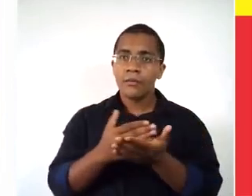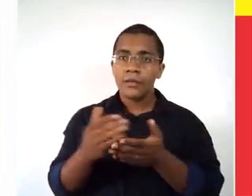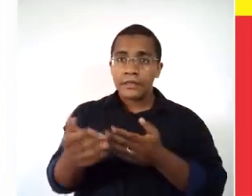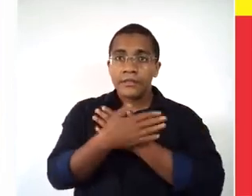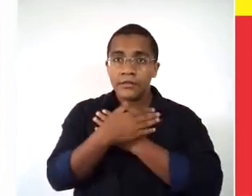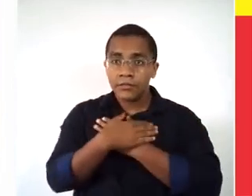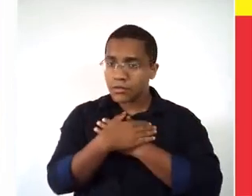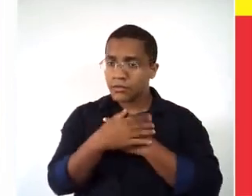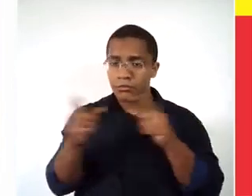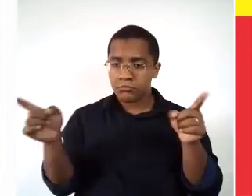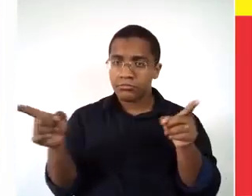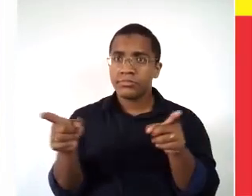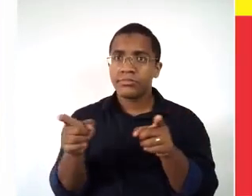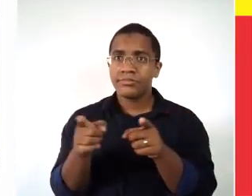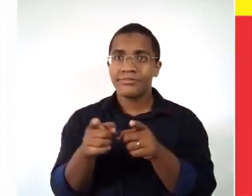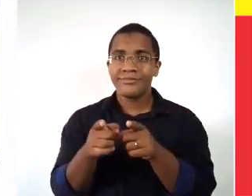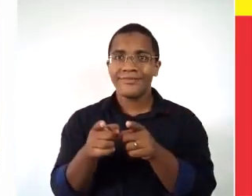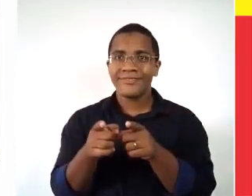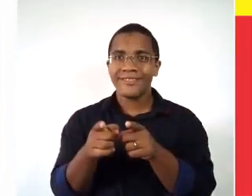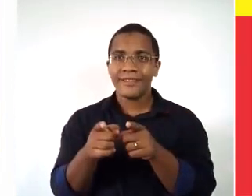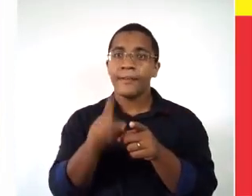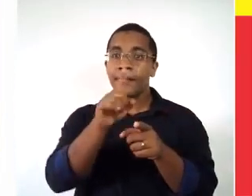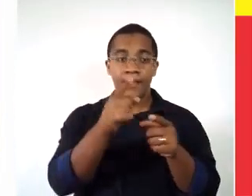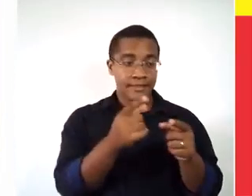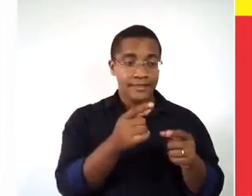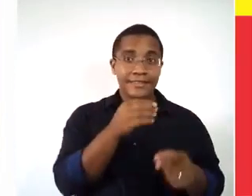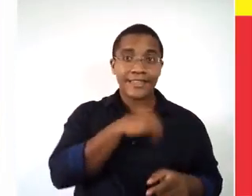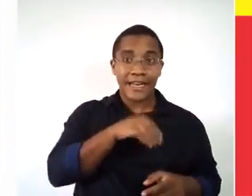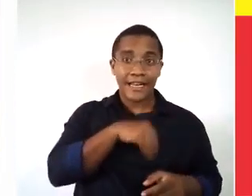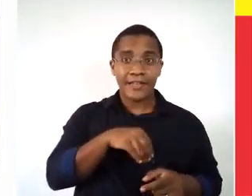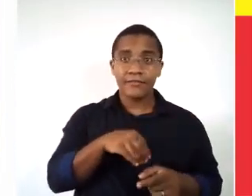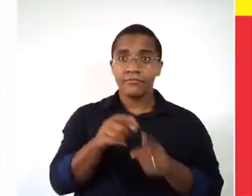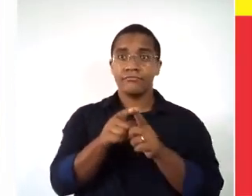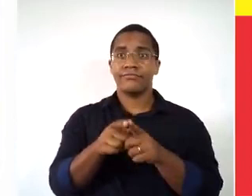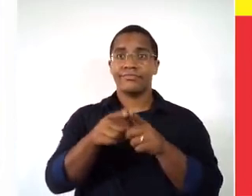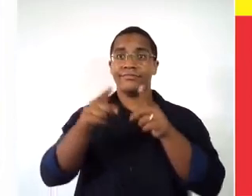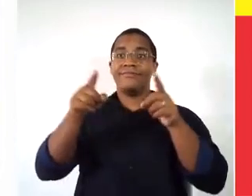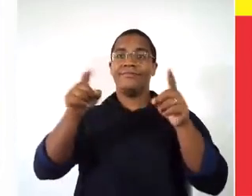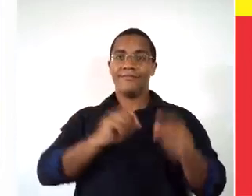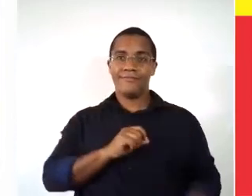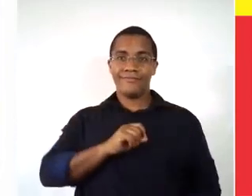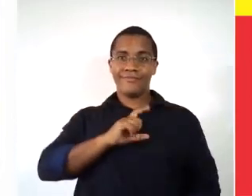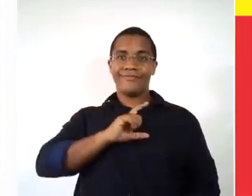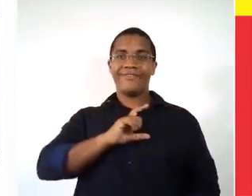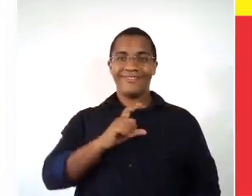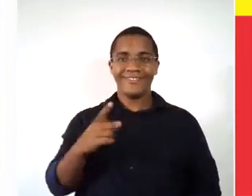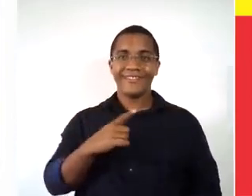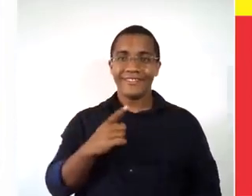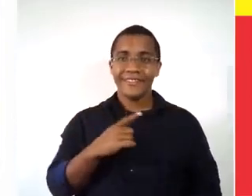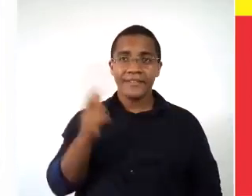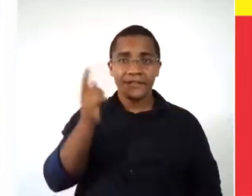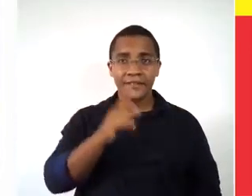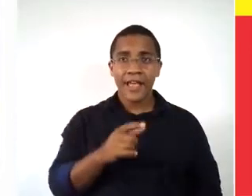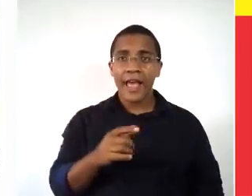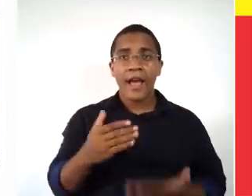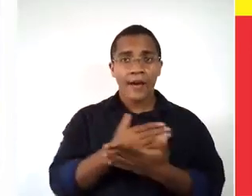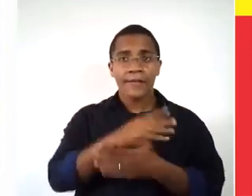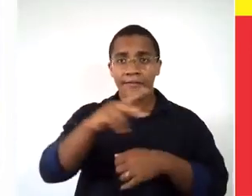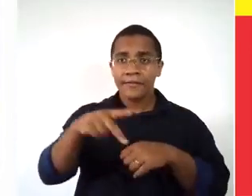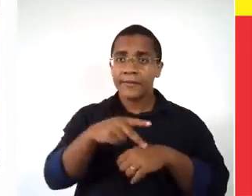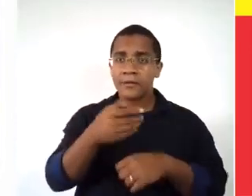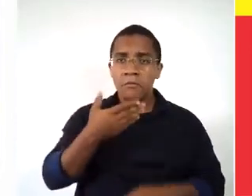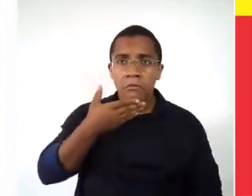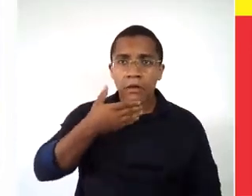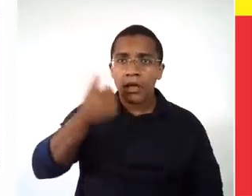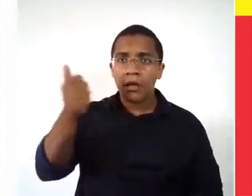de desemprego, e também começam a aumentar também a sua renda per capita. Então, há um processo aí de melhoria para alguns